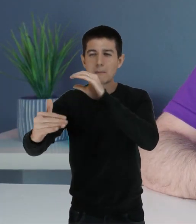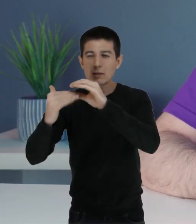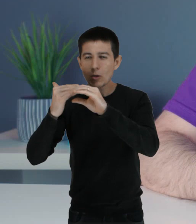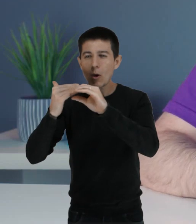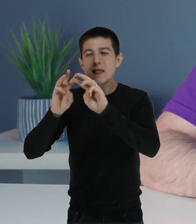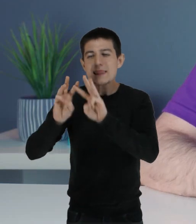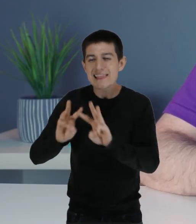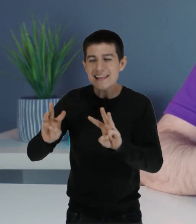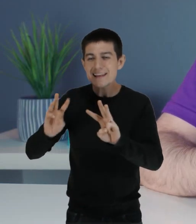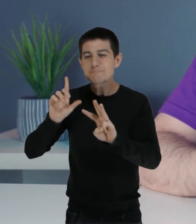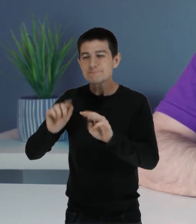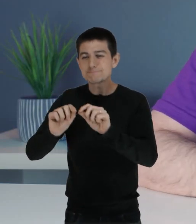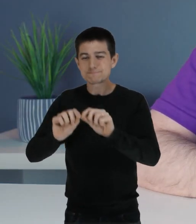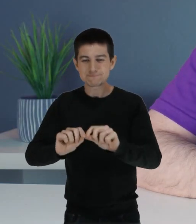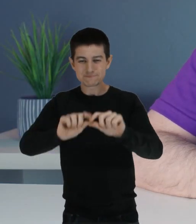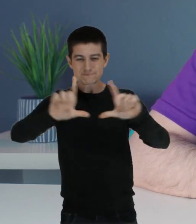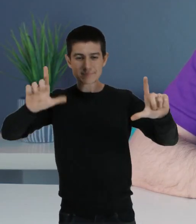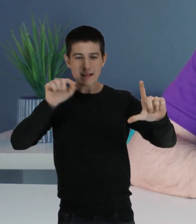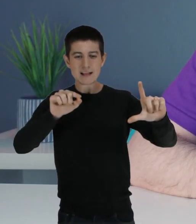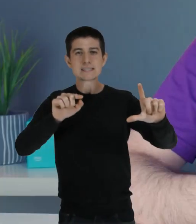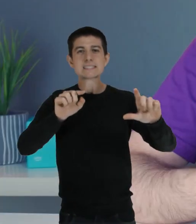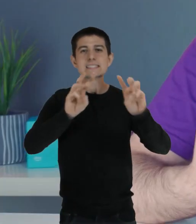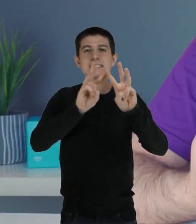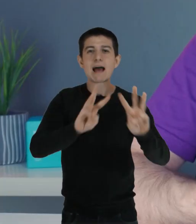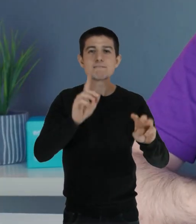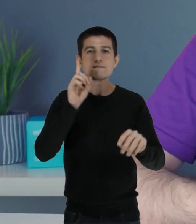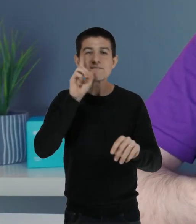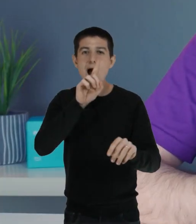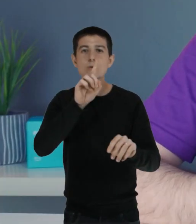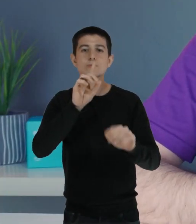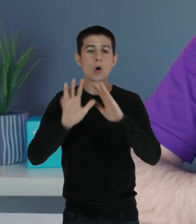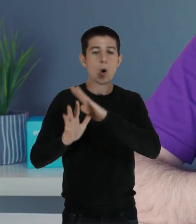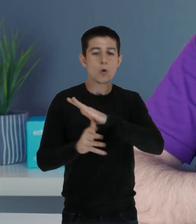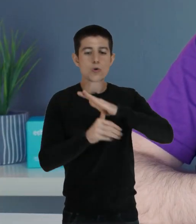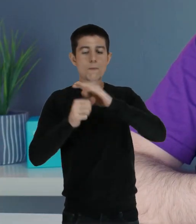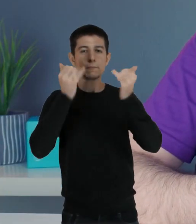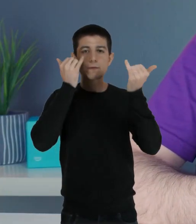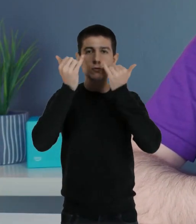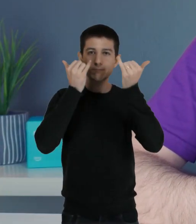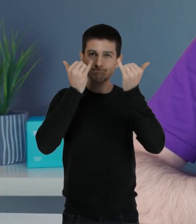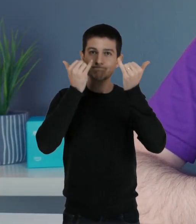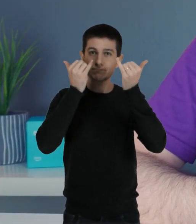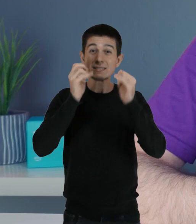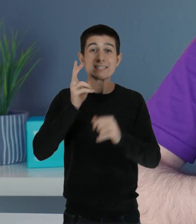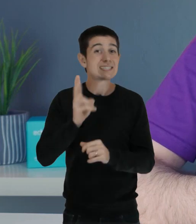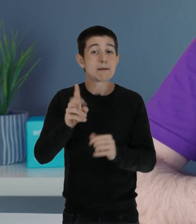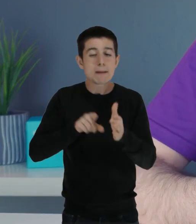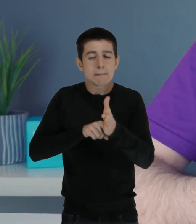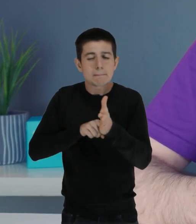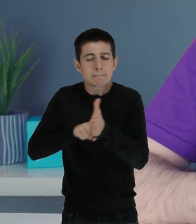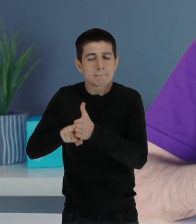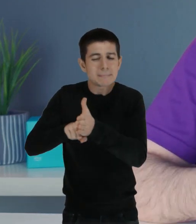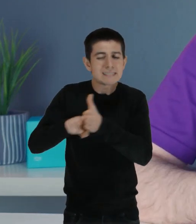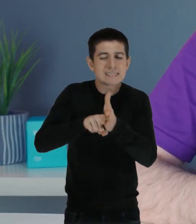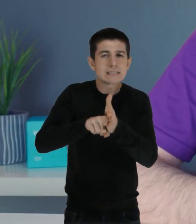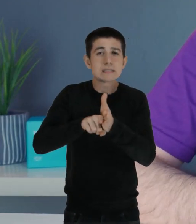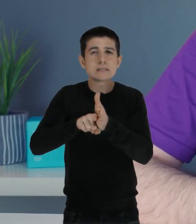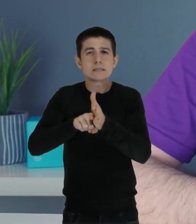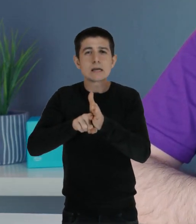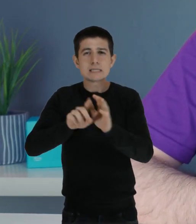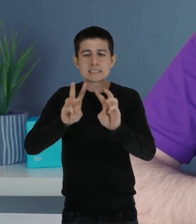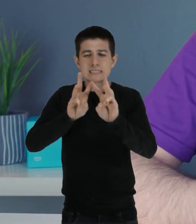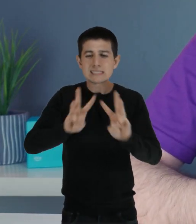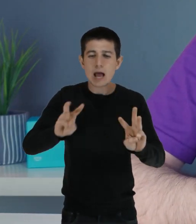os verdadeiros, onde os seus dados podem ser roubados. Pesquise lojas confiáveis para fazer a sua compra. Na dúvida, opte